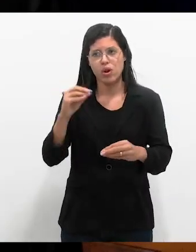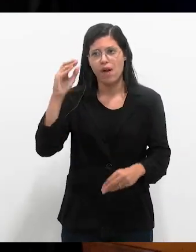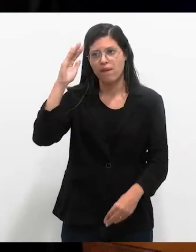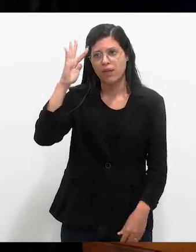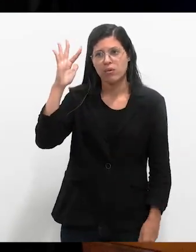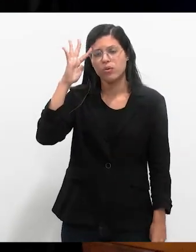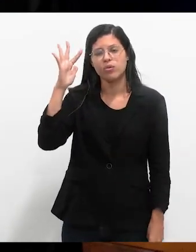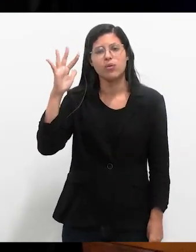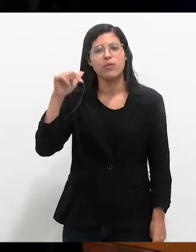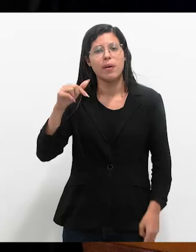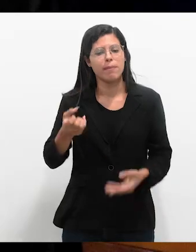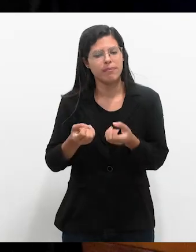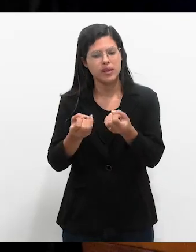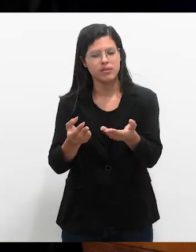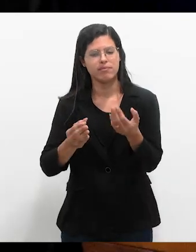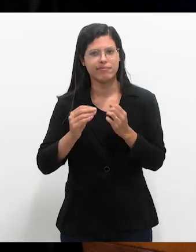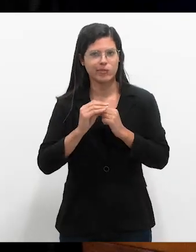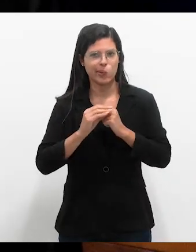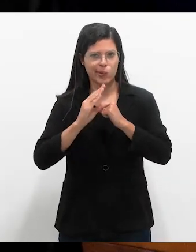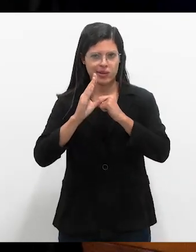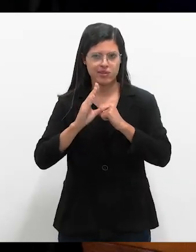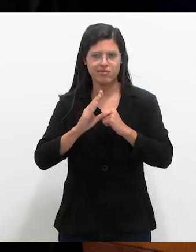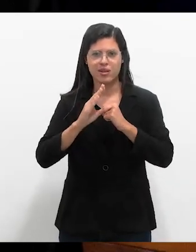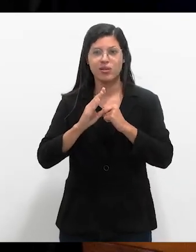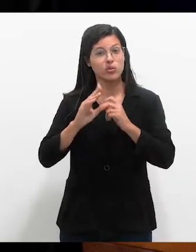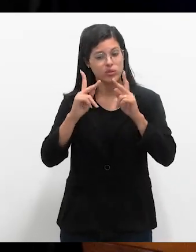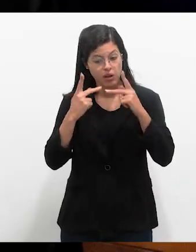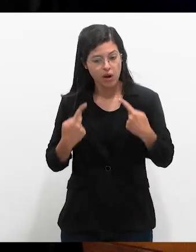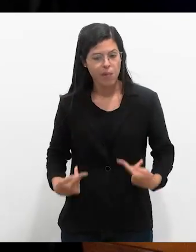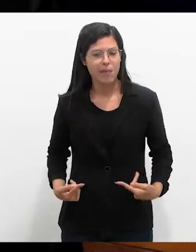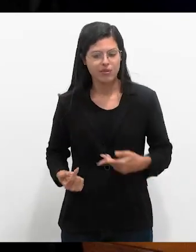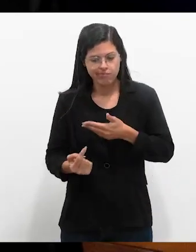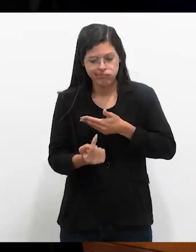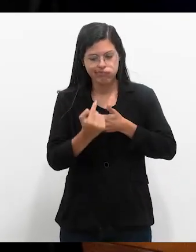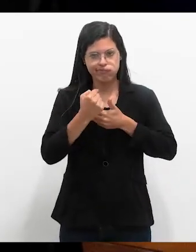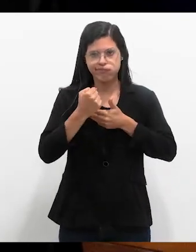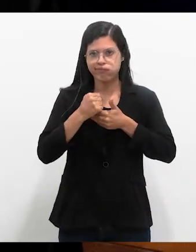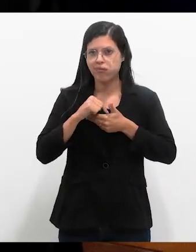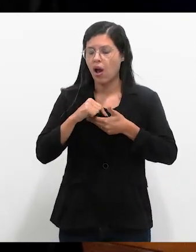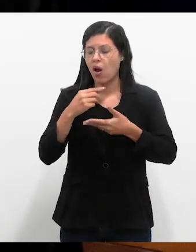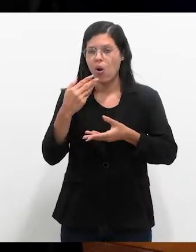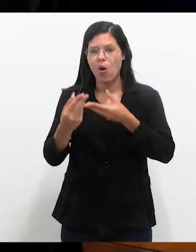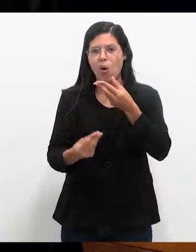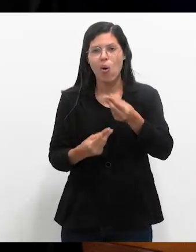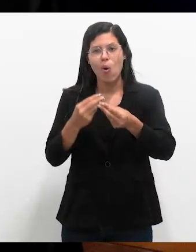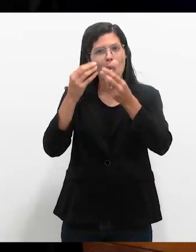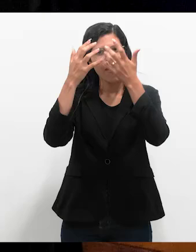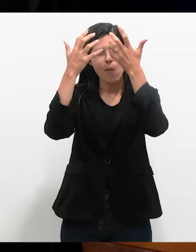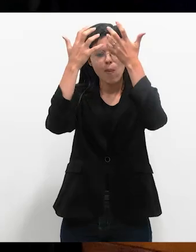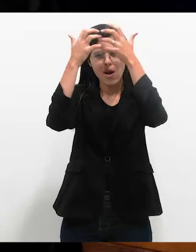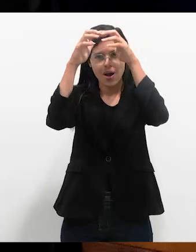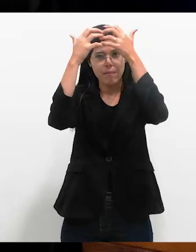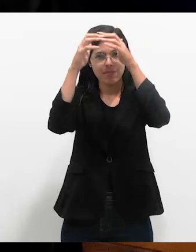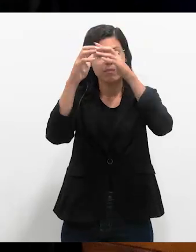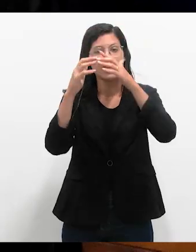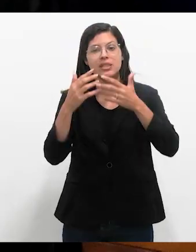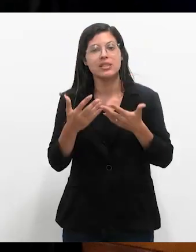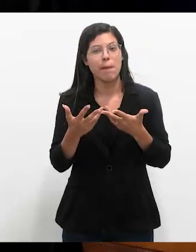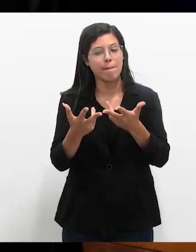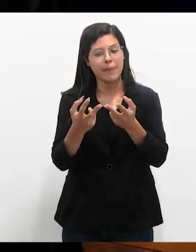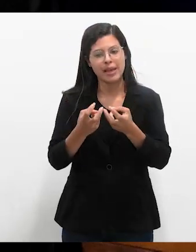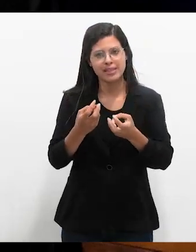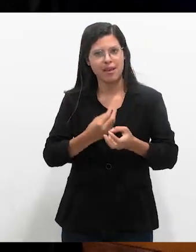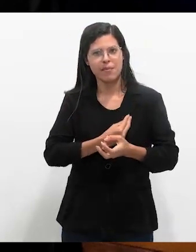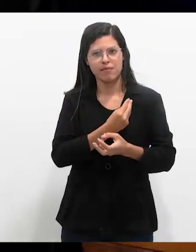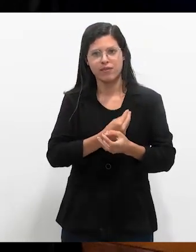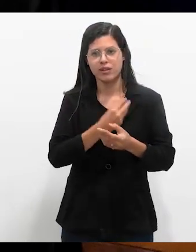em si é para dar o conhecimento do ser humano, do seu próprio interior, de como a sua cabeça entende a vida, de como a